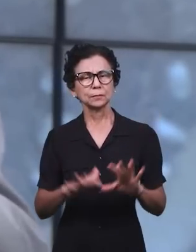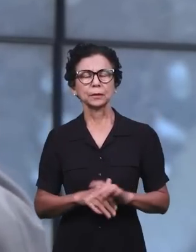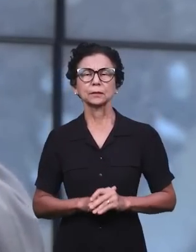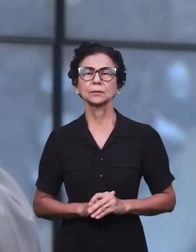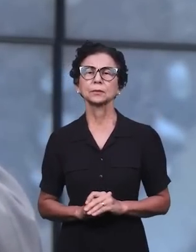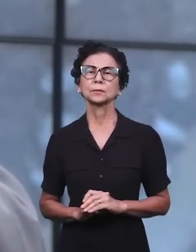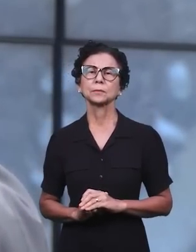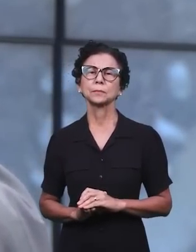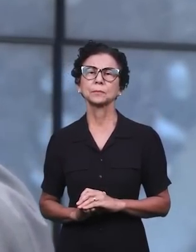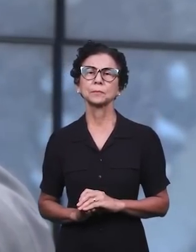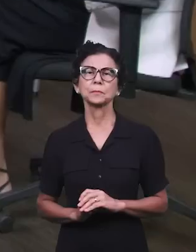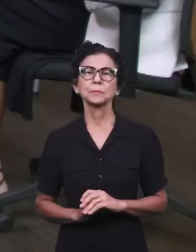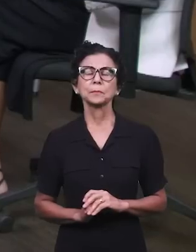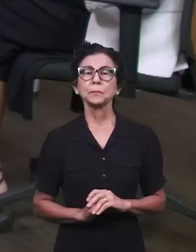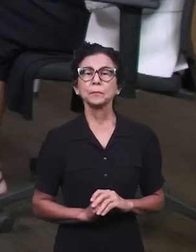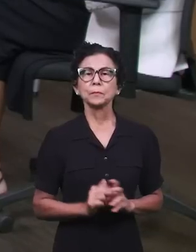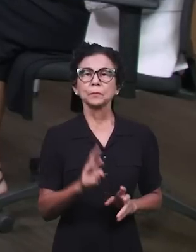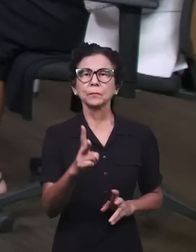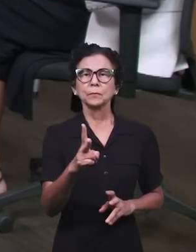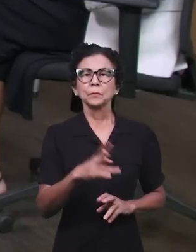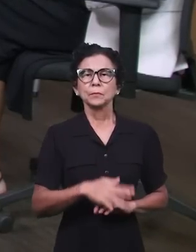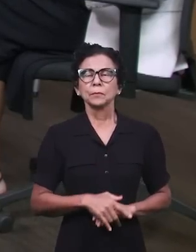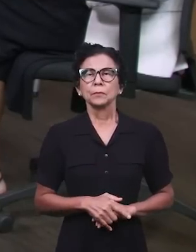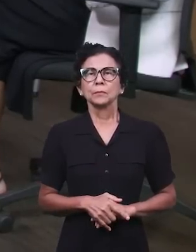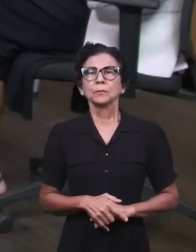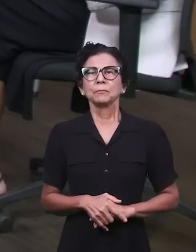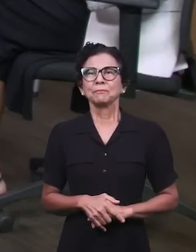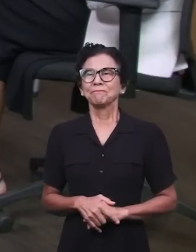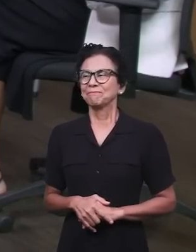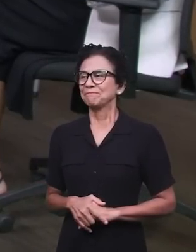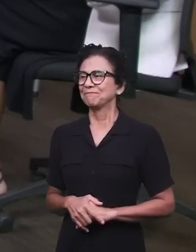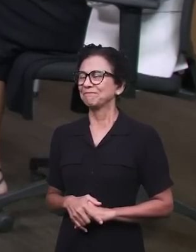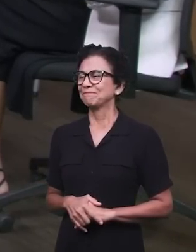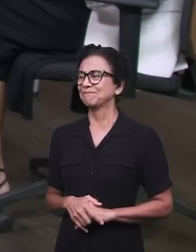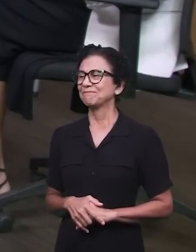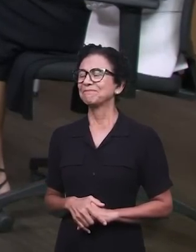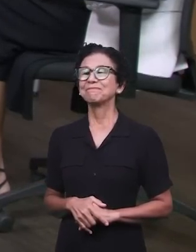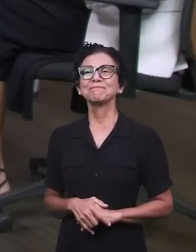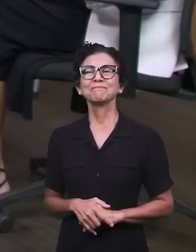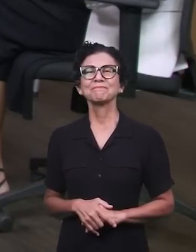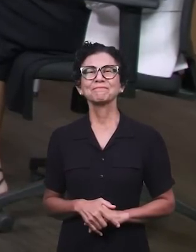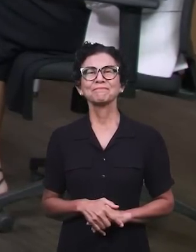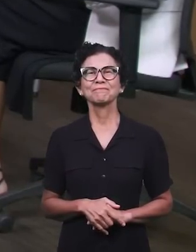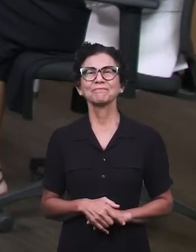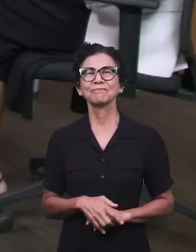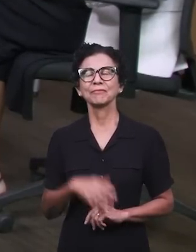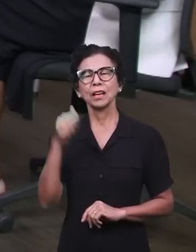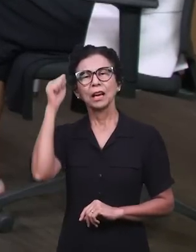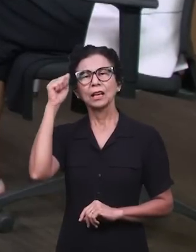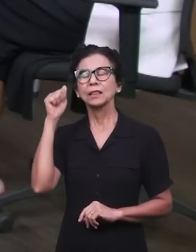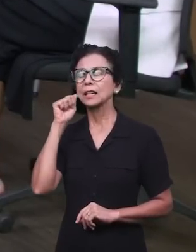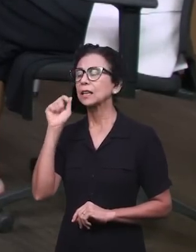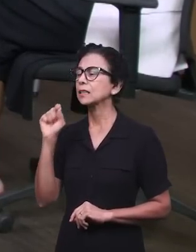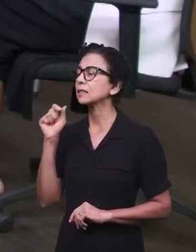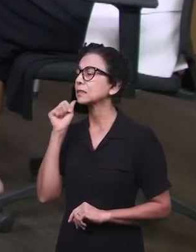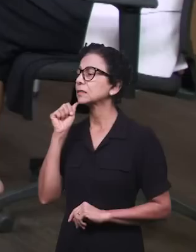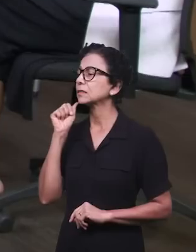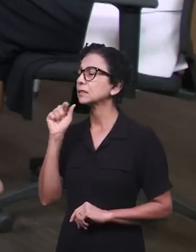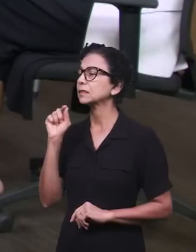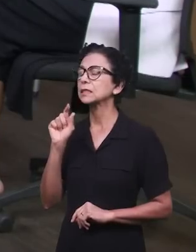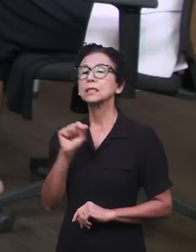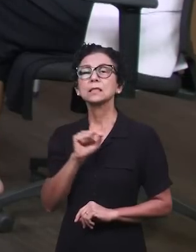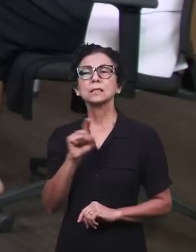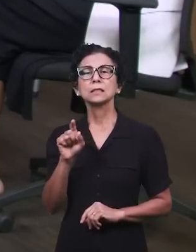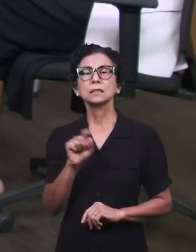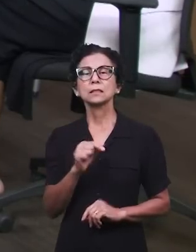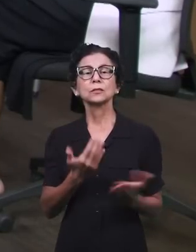bem, a gente ainda tem uma participação, André, aqui no estúdio? Sim, agora o jovem Hugo vai fazer a pergunta. Antes, jovem Hugo, pode falar o seu